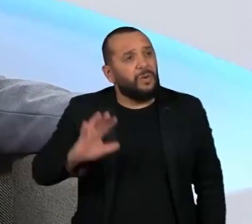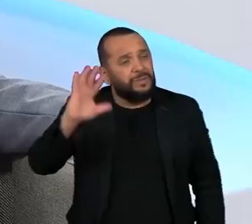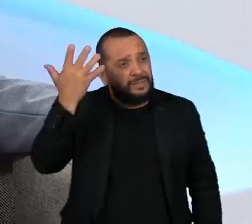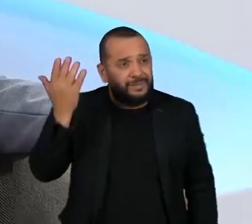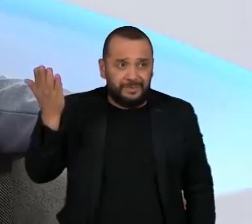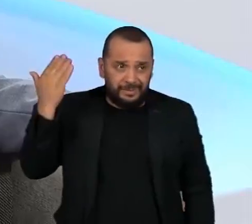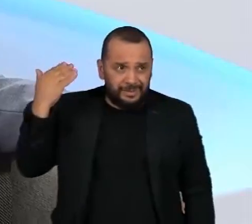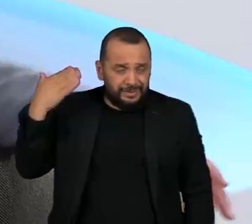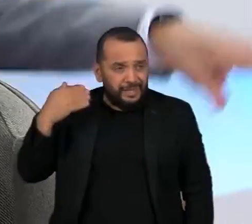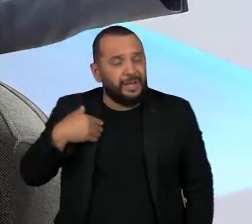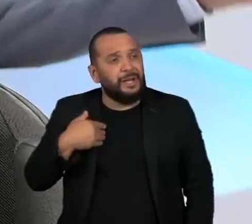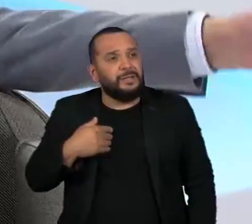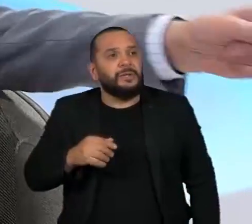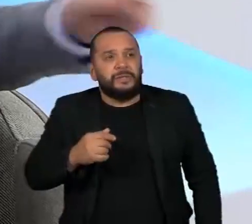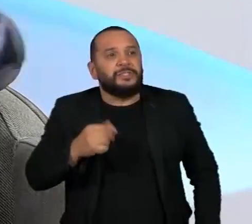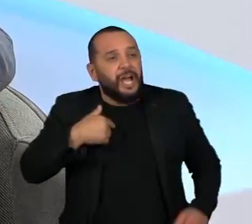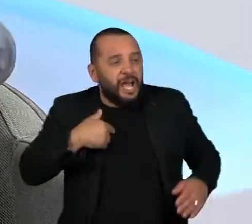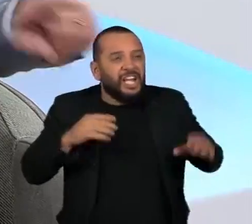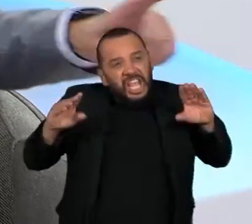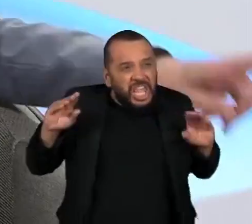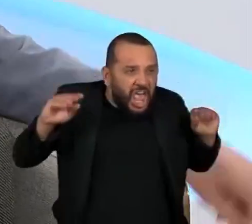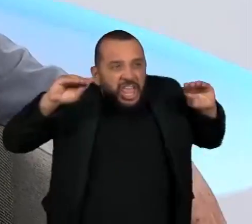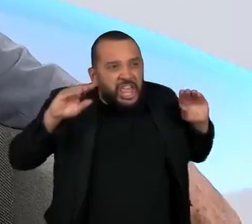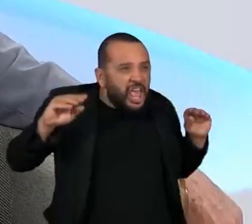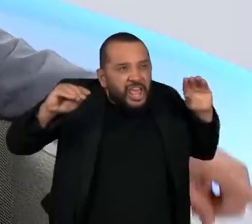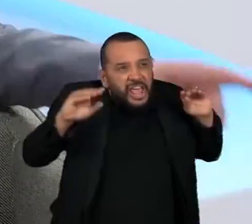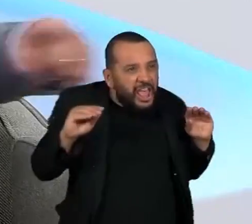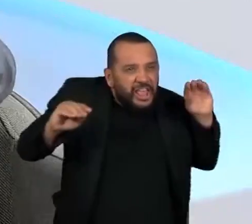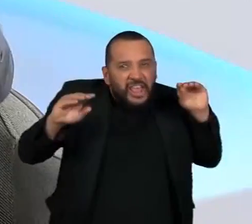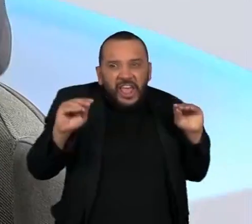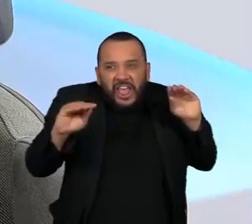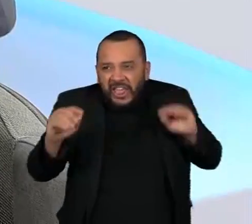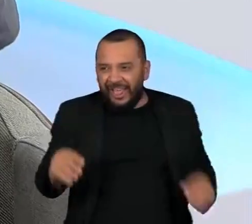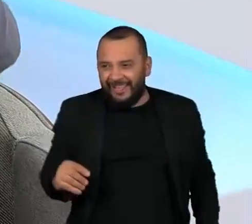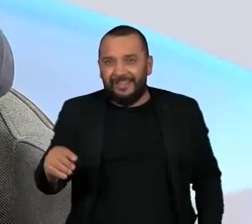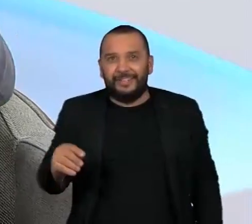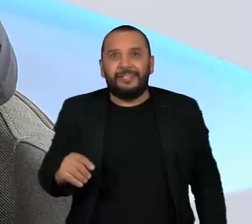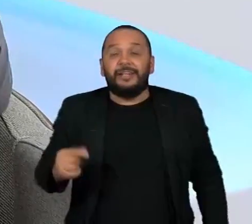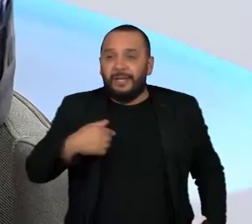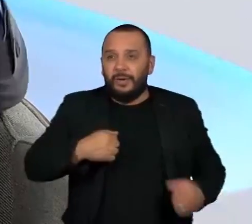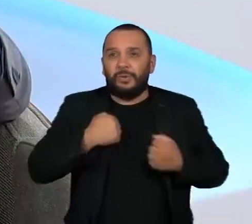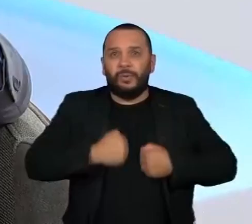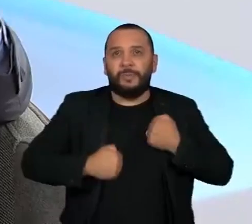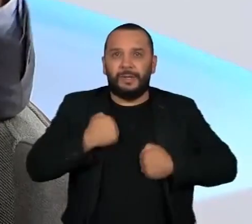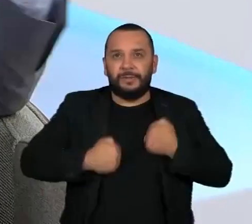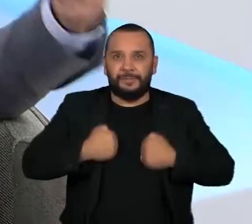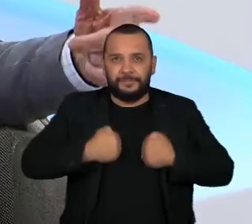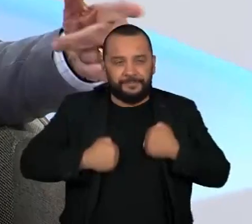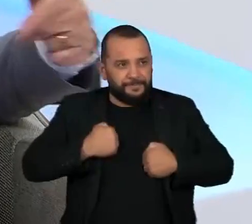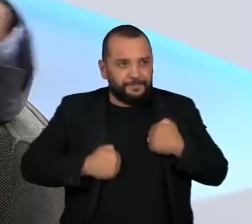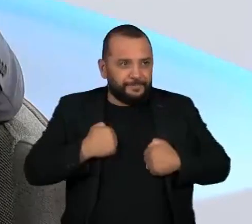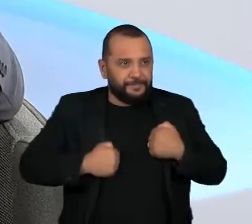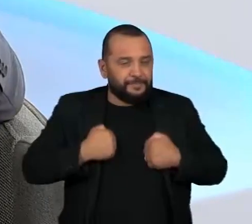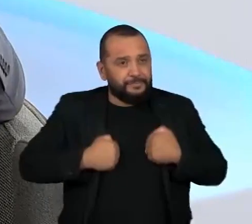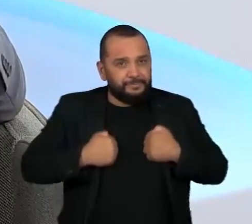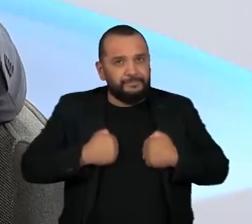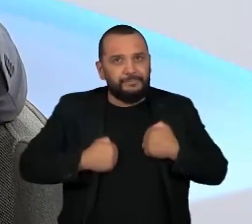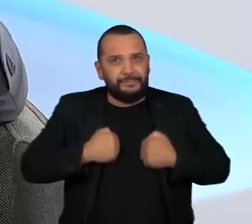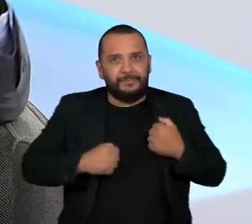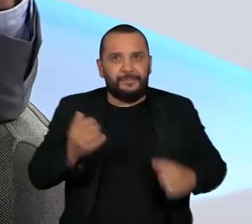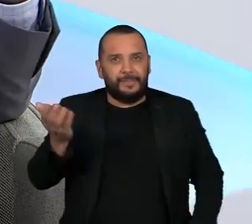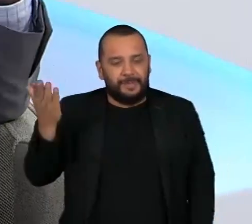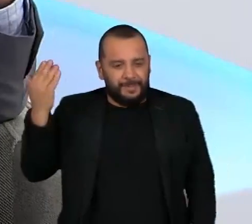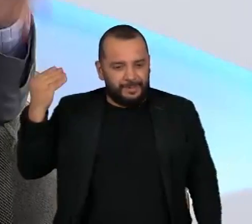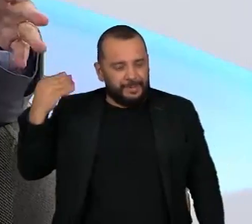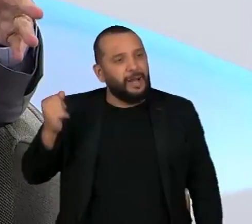você viu malandro chegou bem eu tava tomando banho naquela época